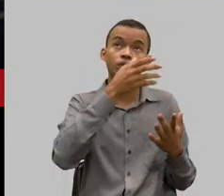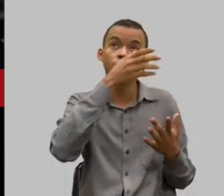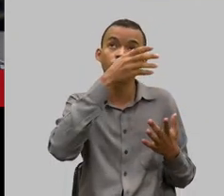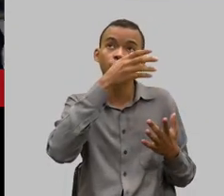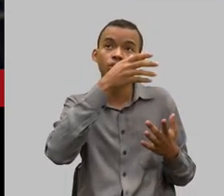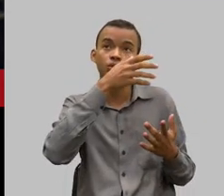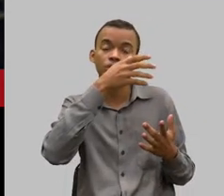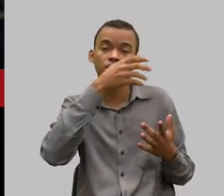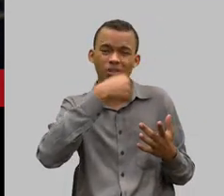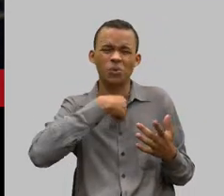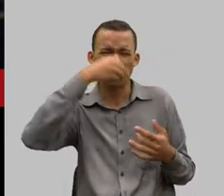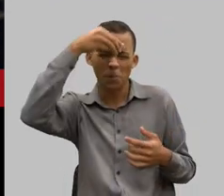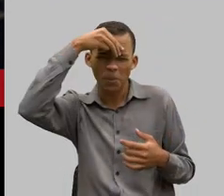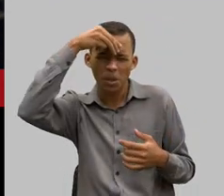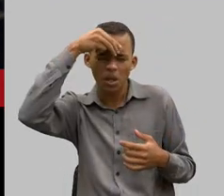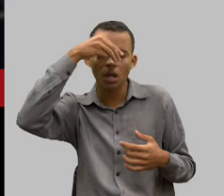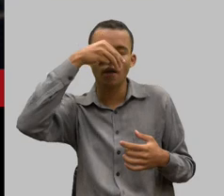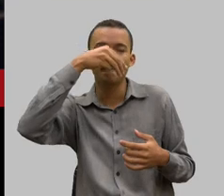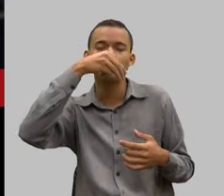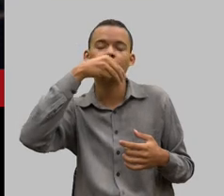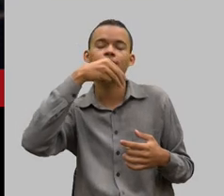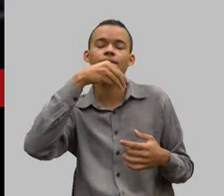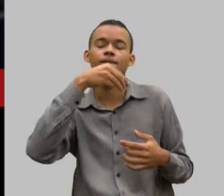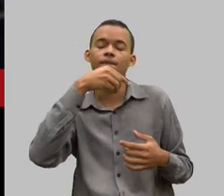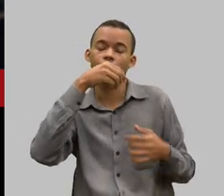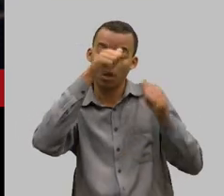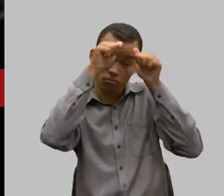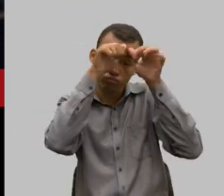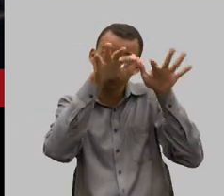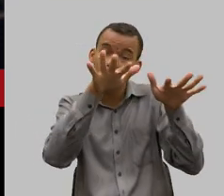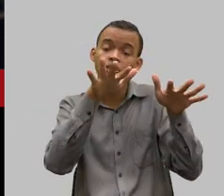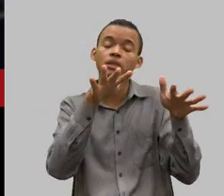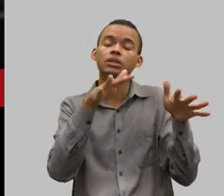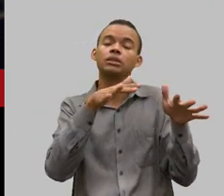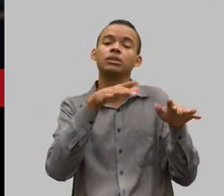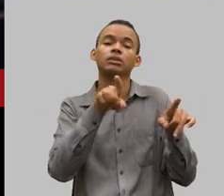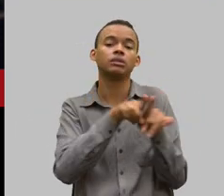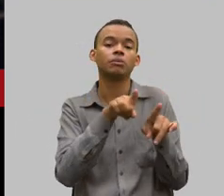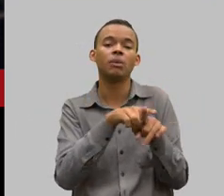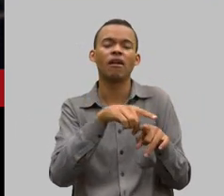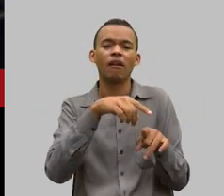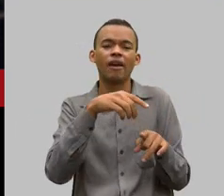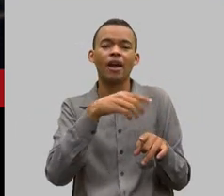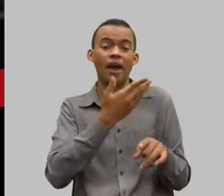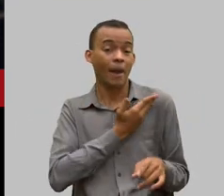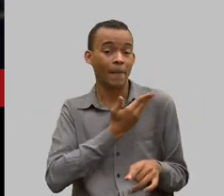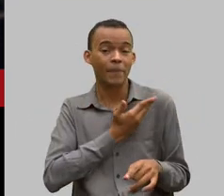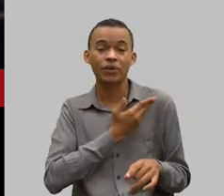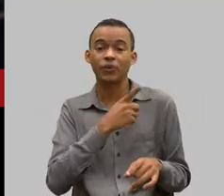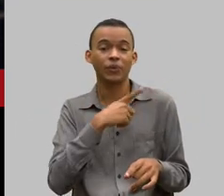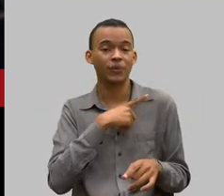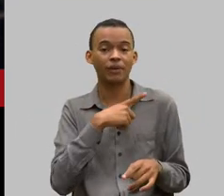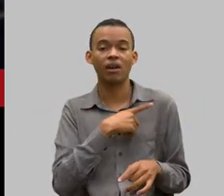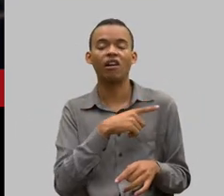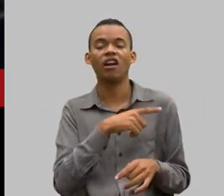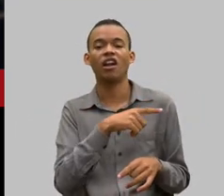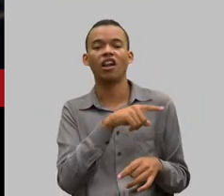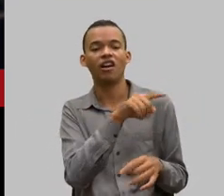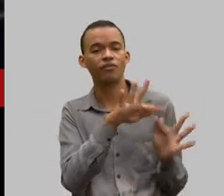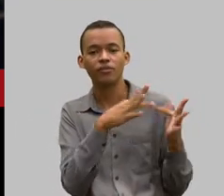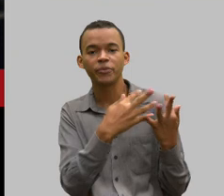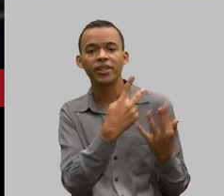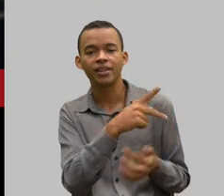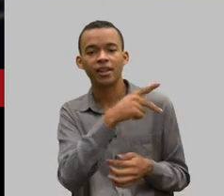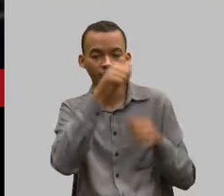de amigos então eu eu sou médico então eu conheço bem essa luta dos familiares Então queria te dar mais